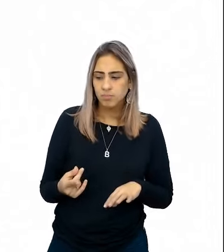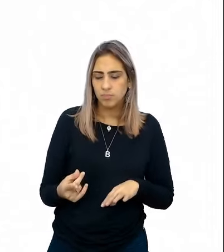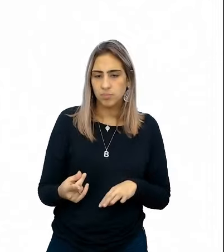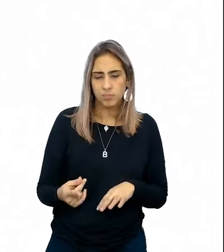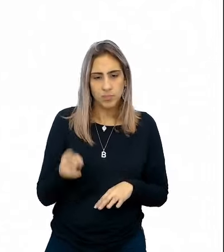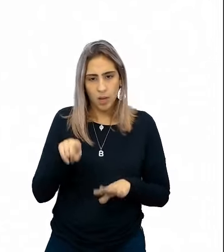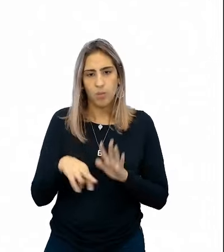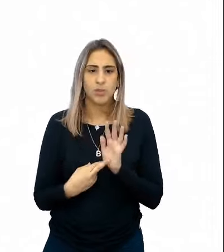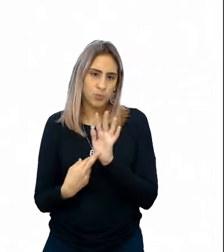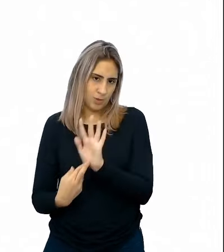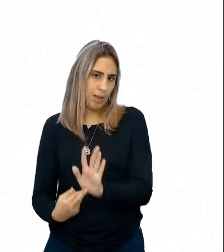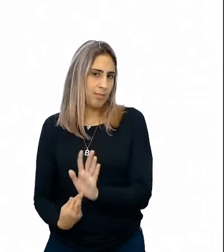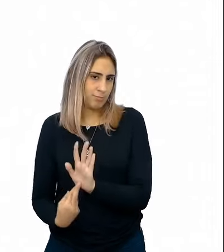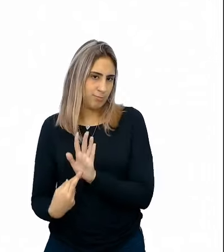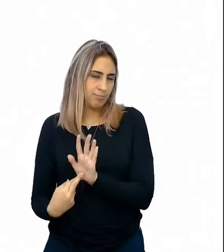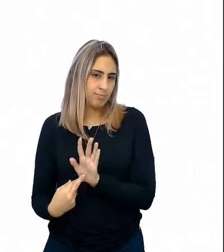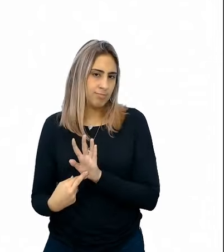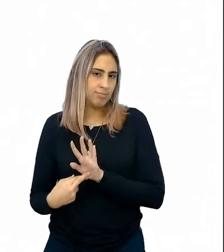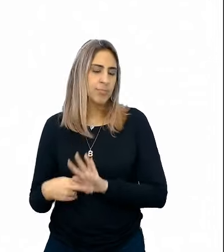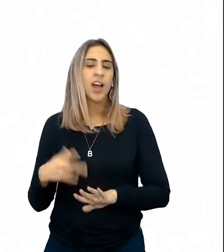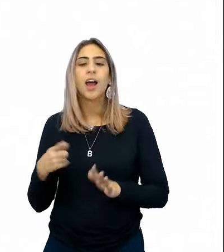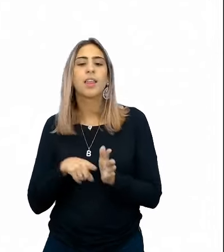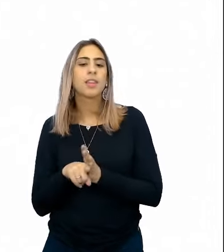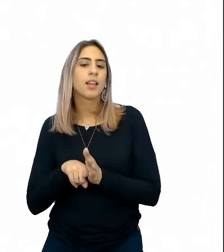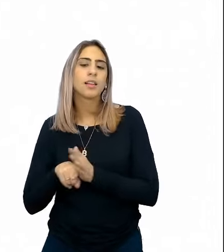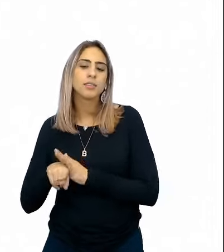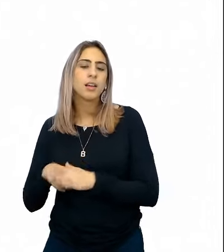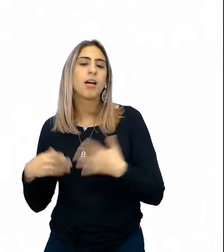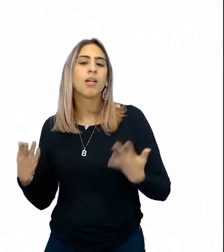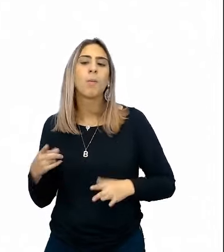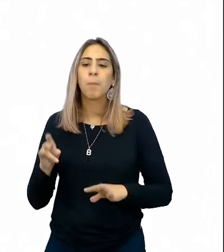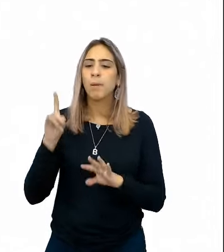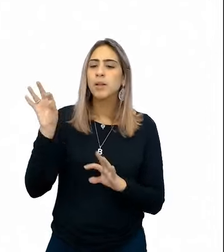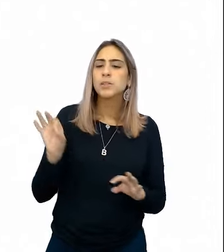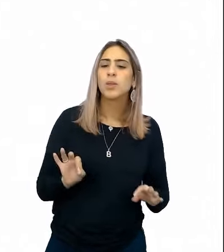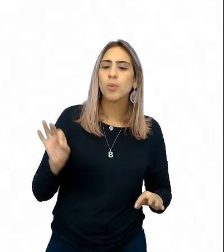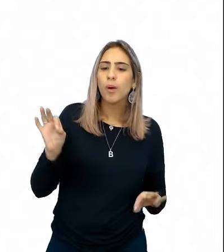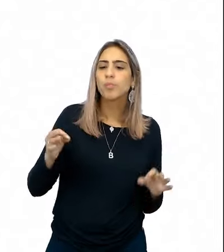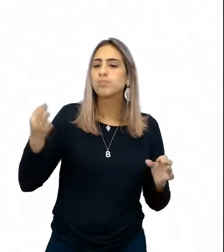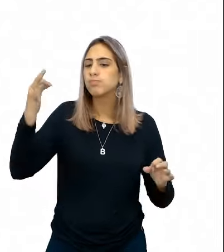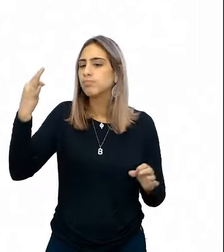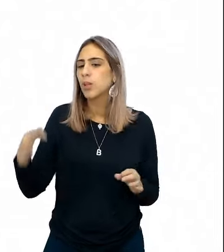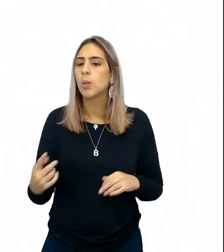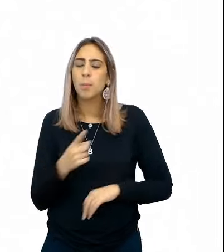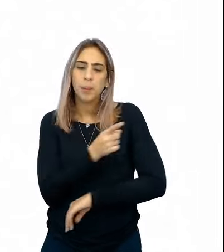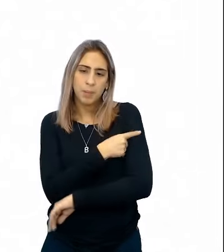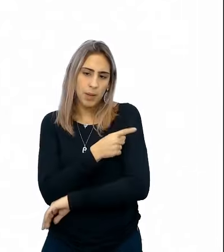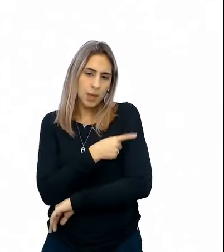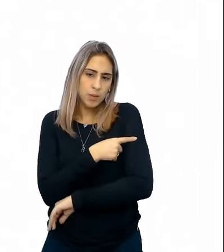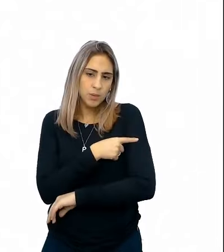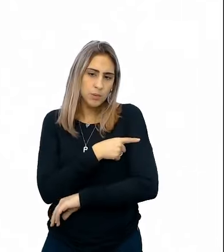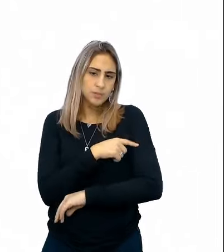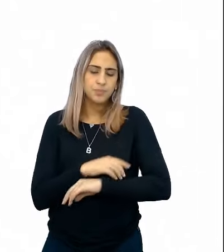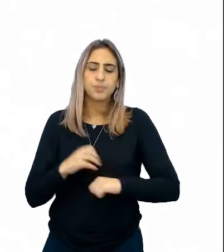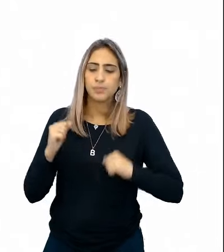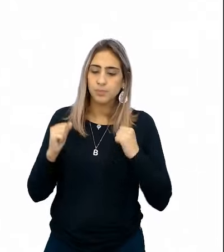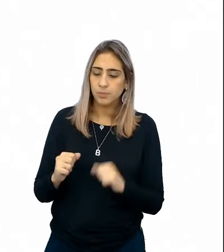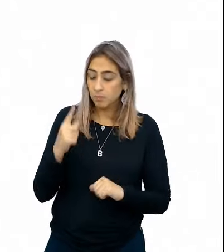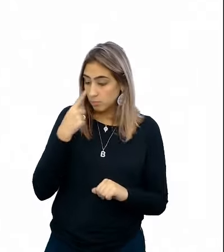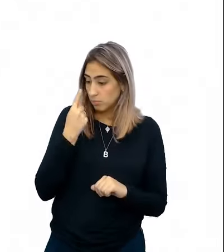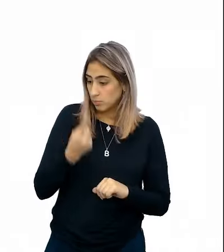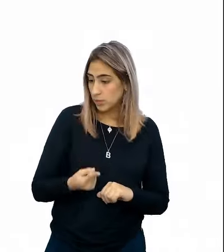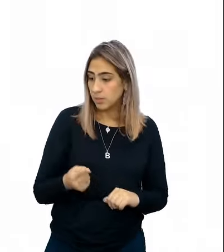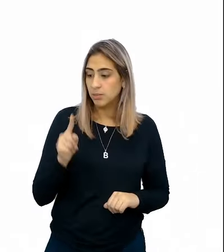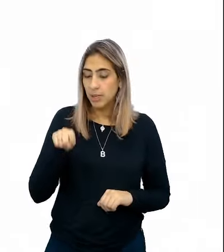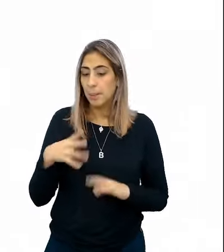é o resultado. E ao analisar o percentual de acerto do primeiro ano, podemos